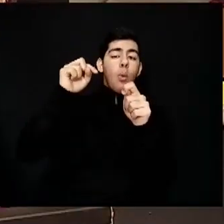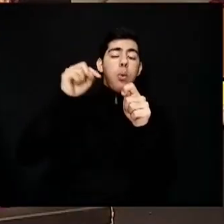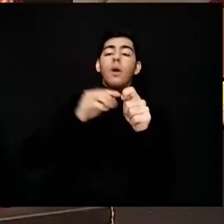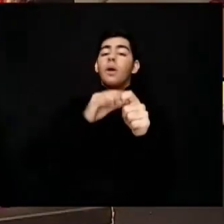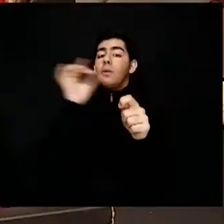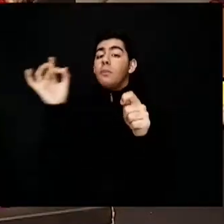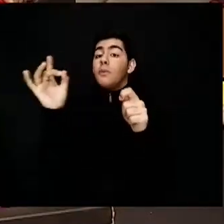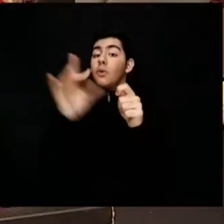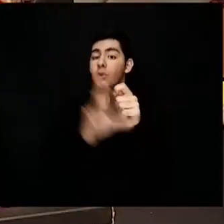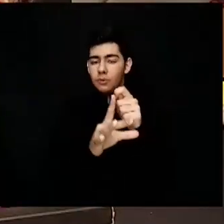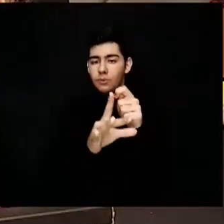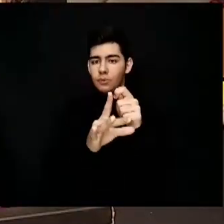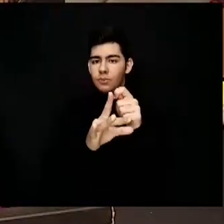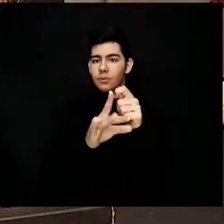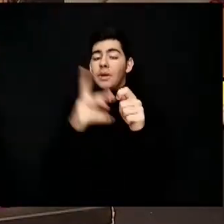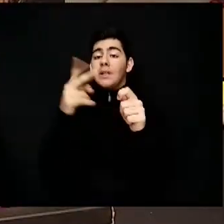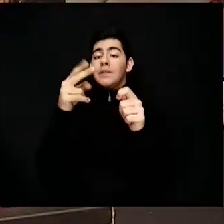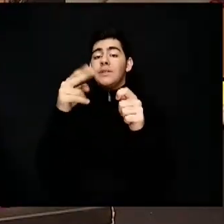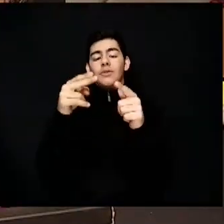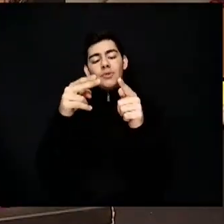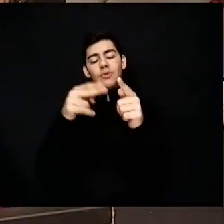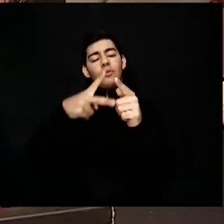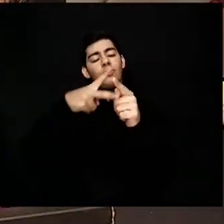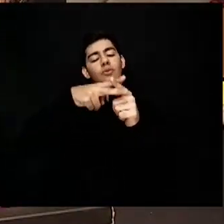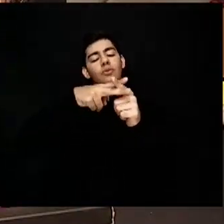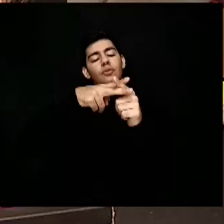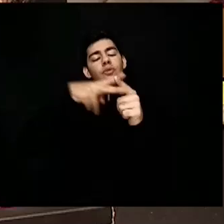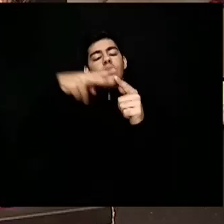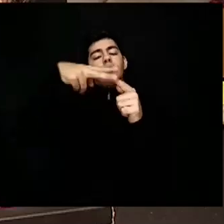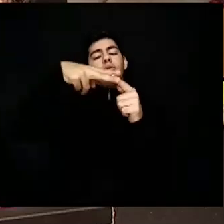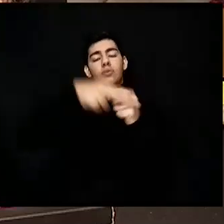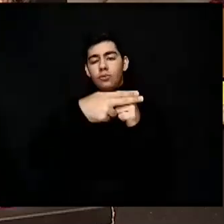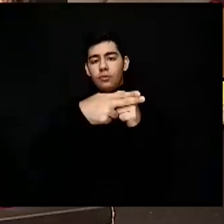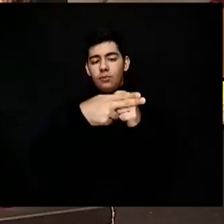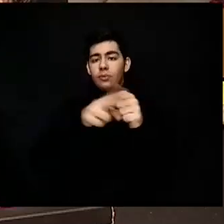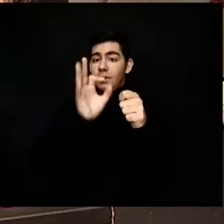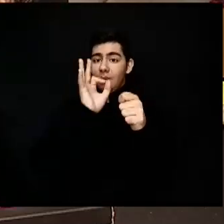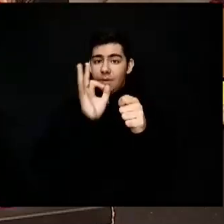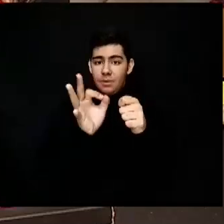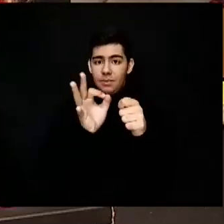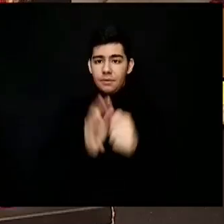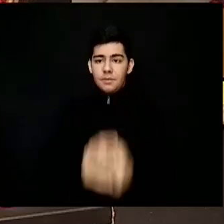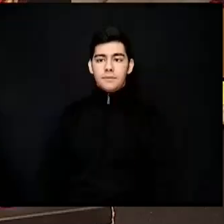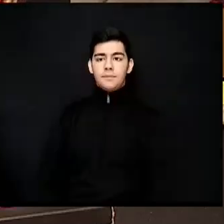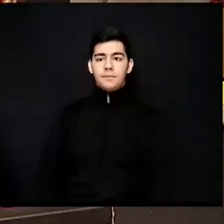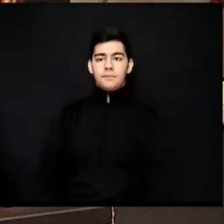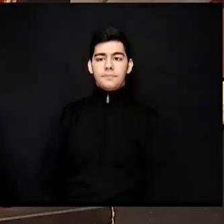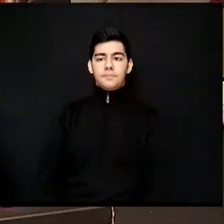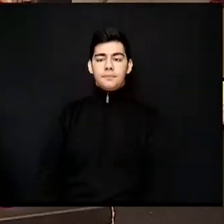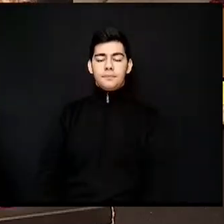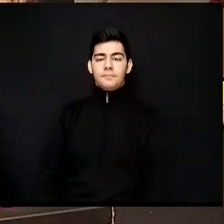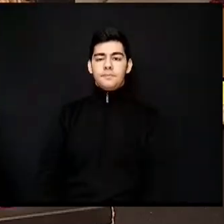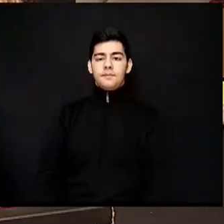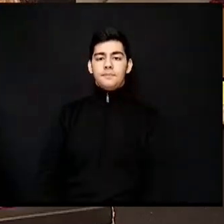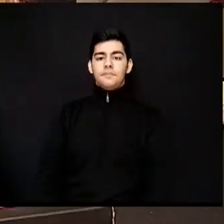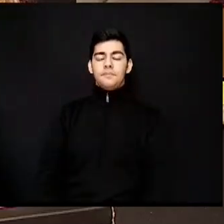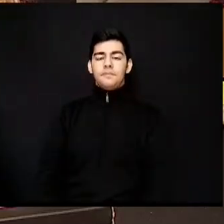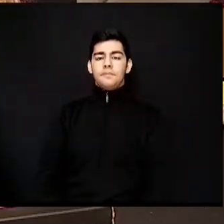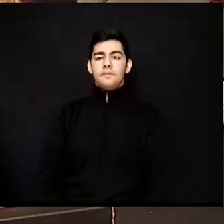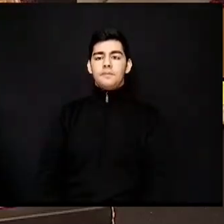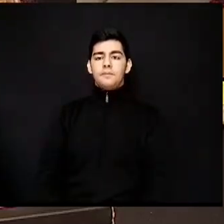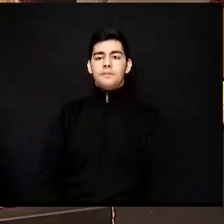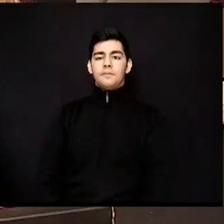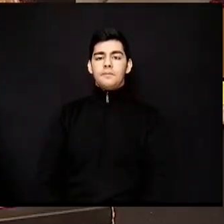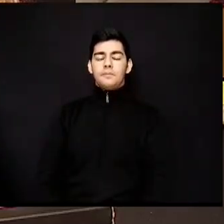gente nós vamos com a tesoura cortar essa parte excedente. Bem rente. Isso, bem rente.